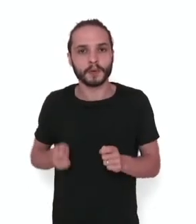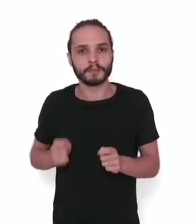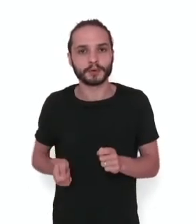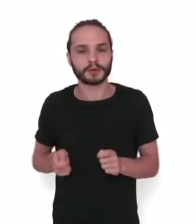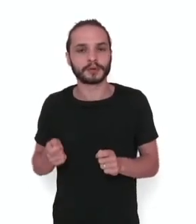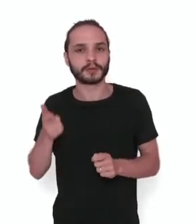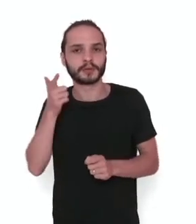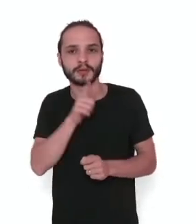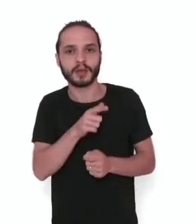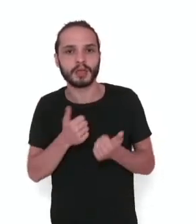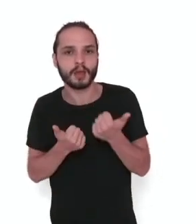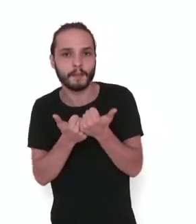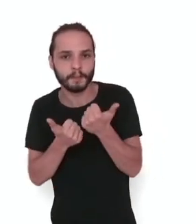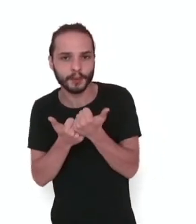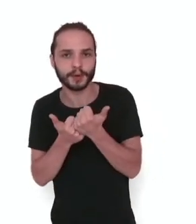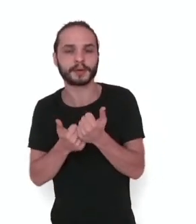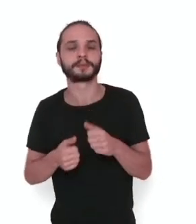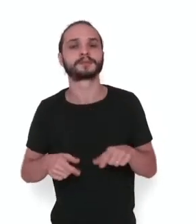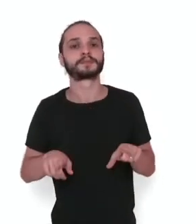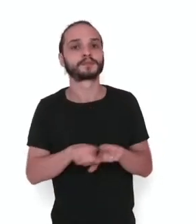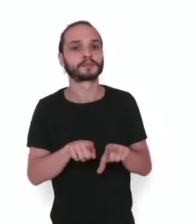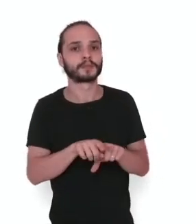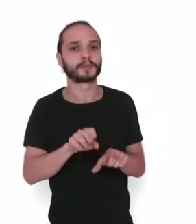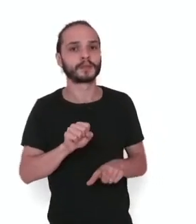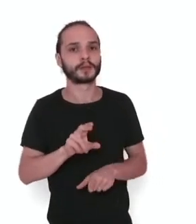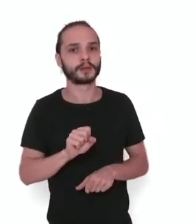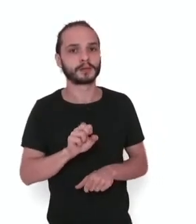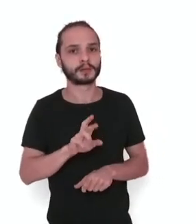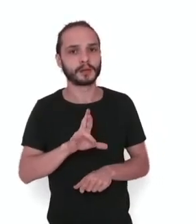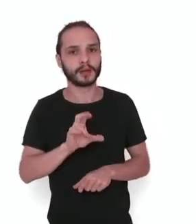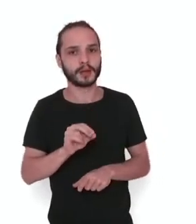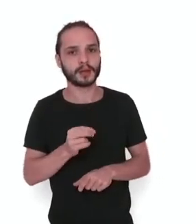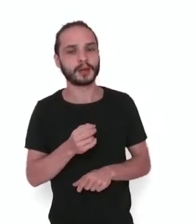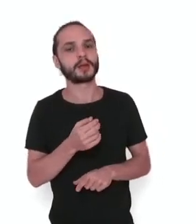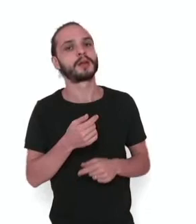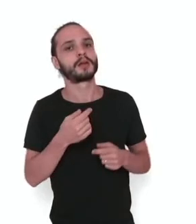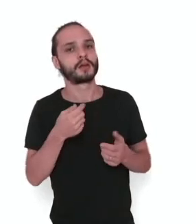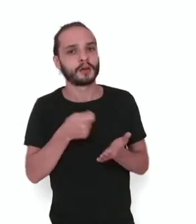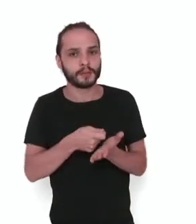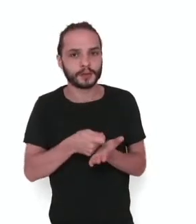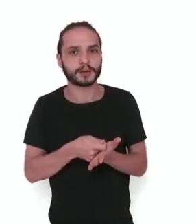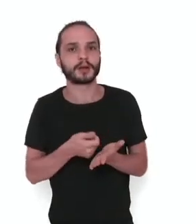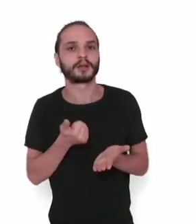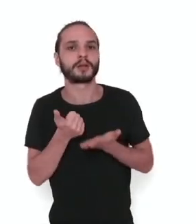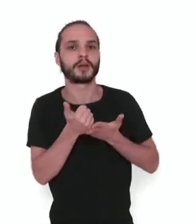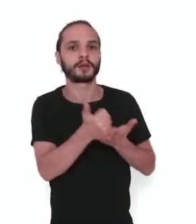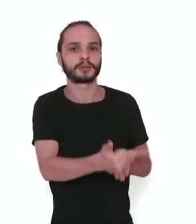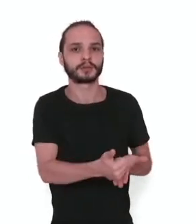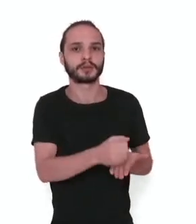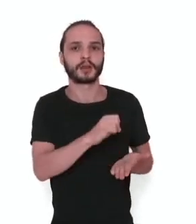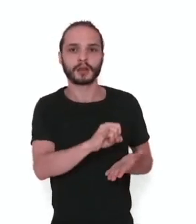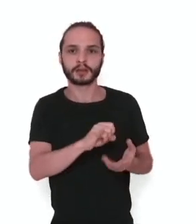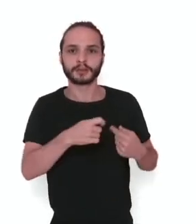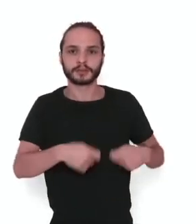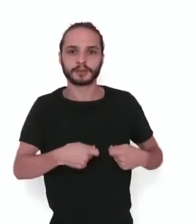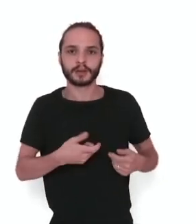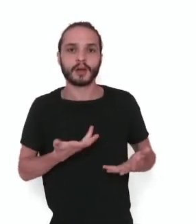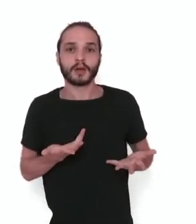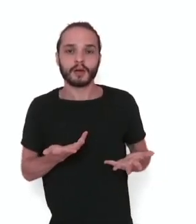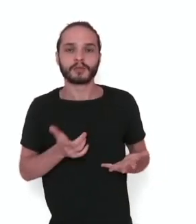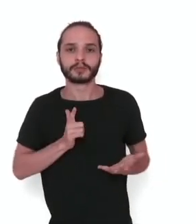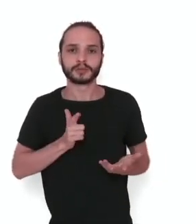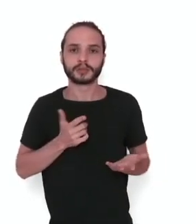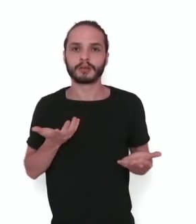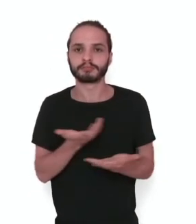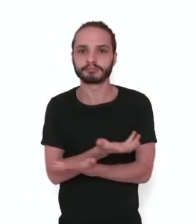era obrigado a ajudar o vassalo militarmente quando solicitado e a comparecer no tribunal em defesa dele, né? Então